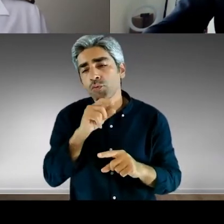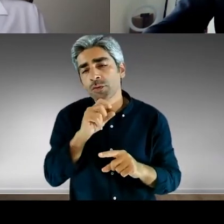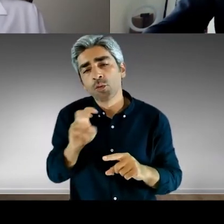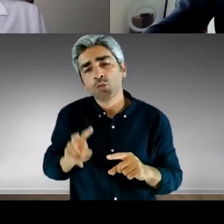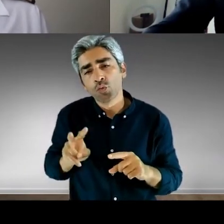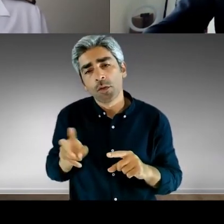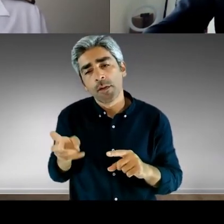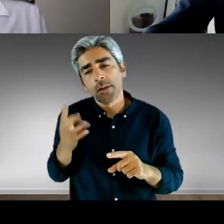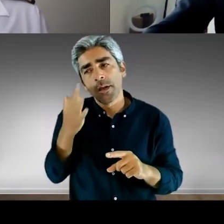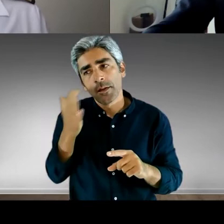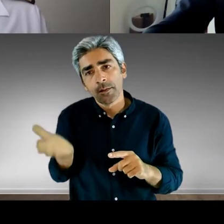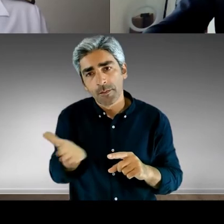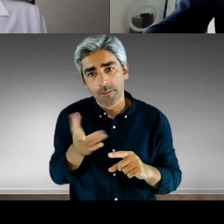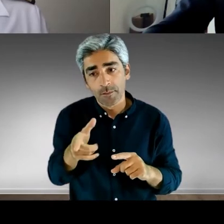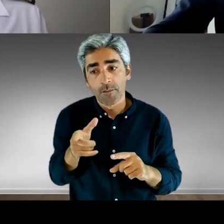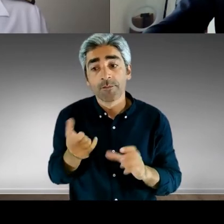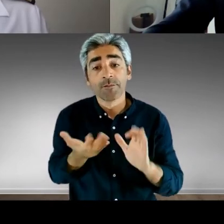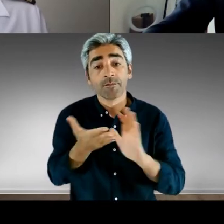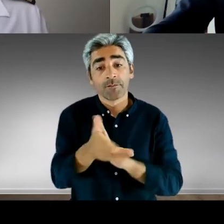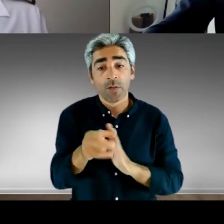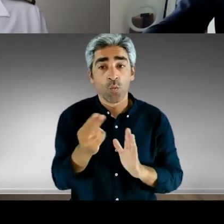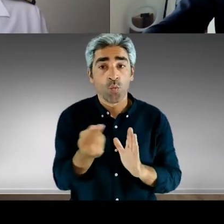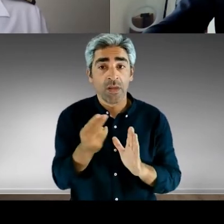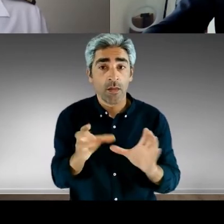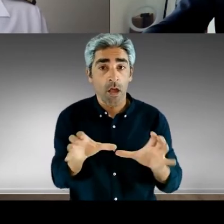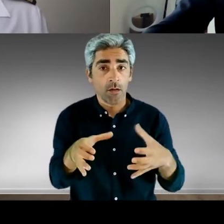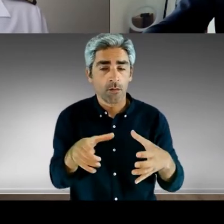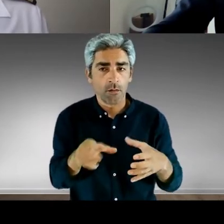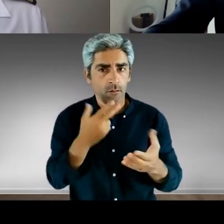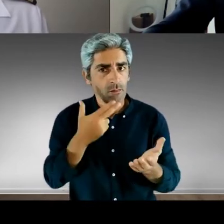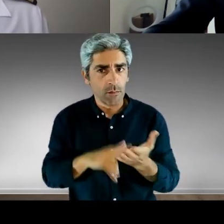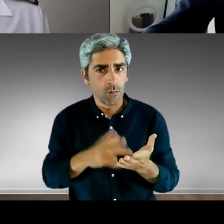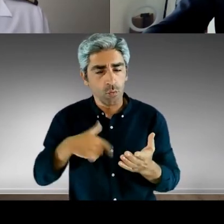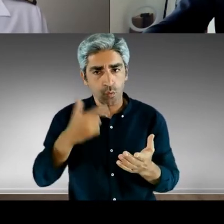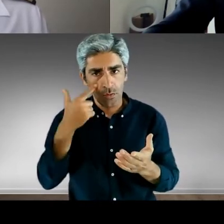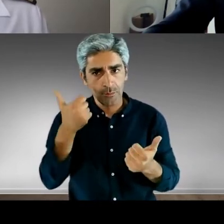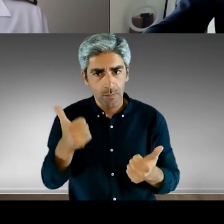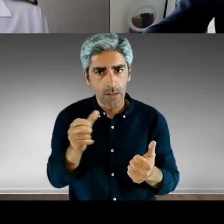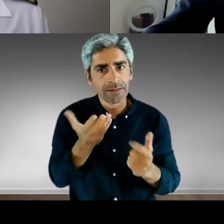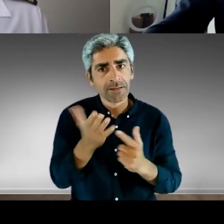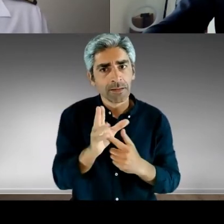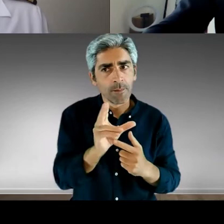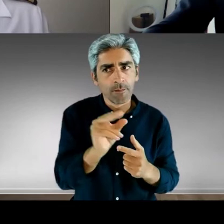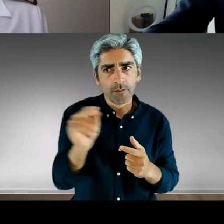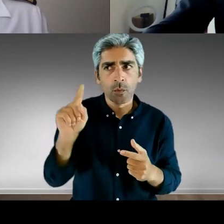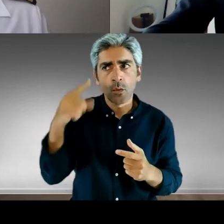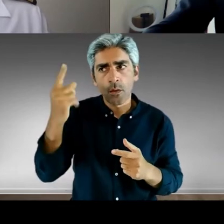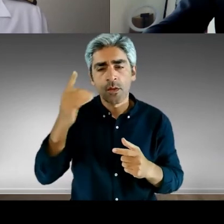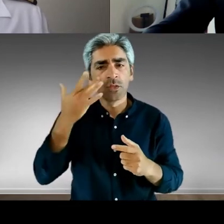aliás, no ingresso para estas unidades, e isto é uma verdade quase universal, que nós conhecemos de pares estrangeiros,